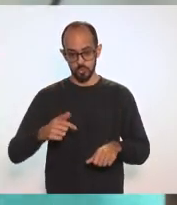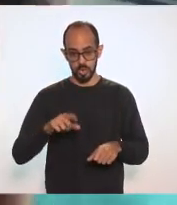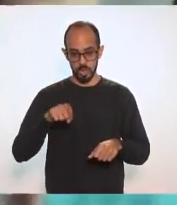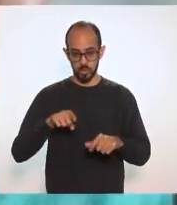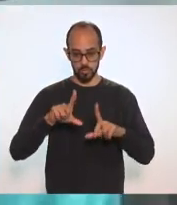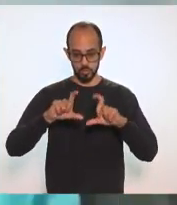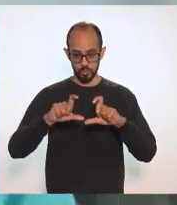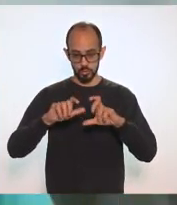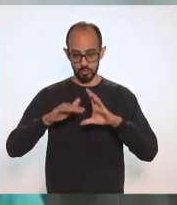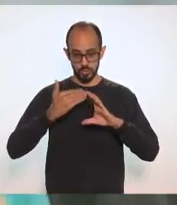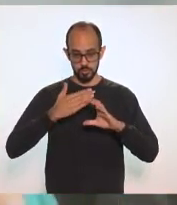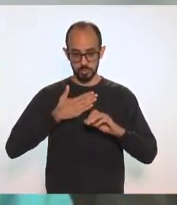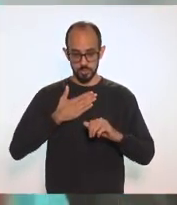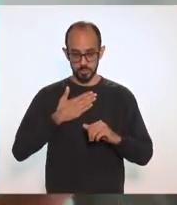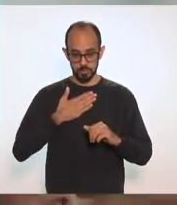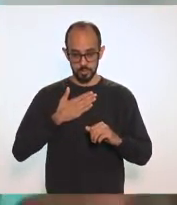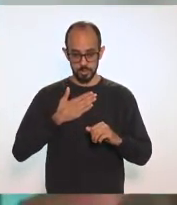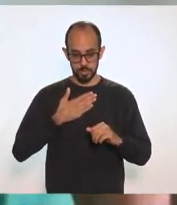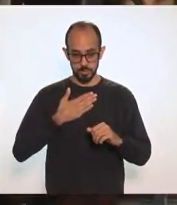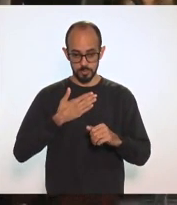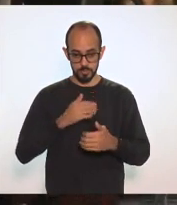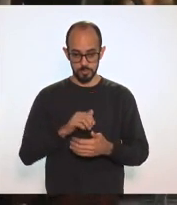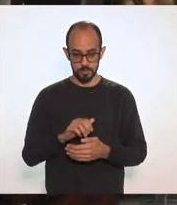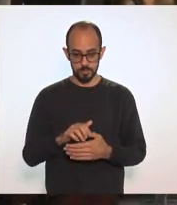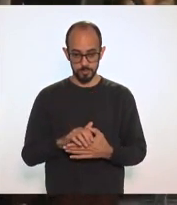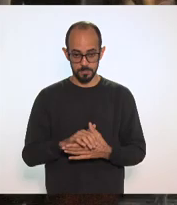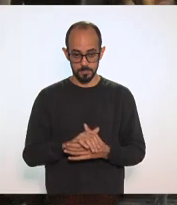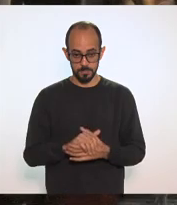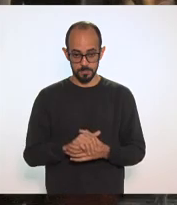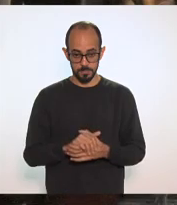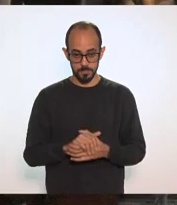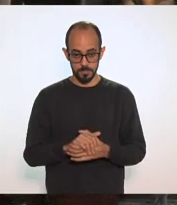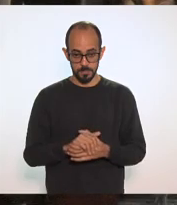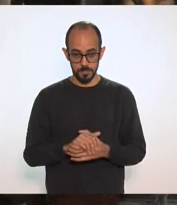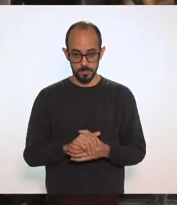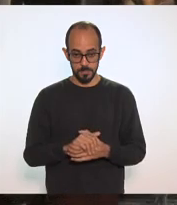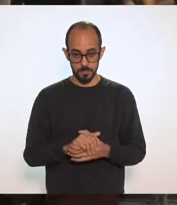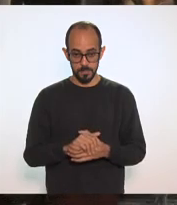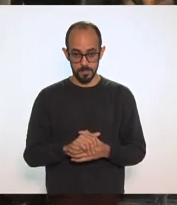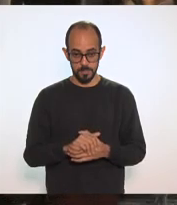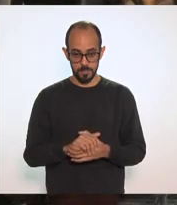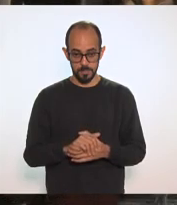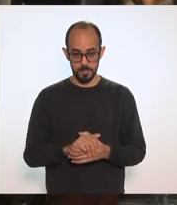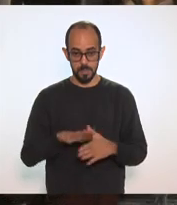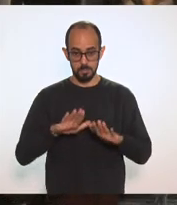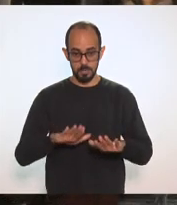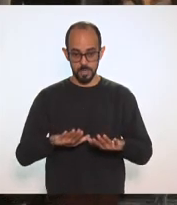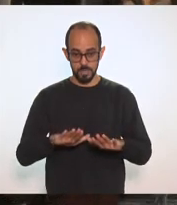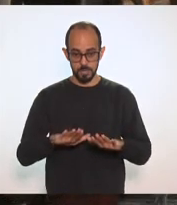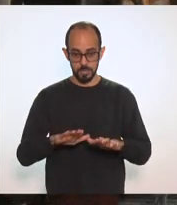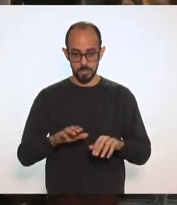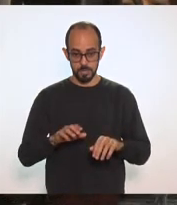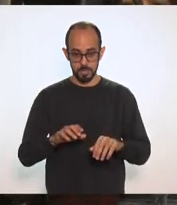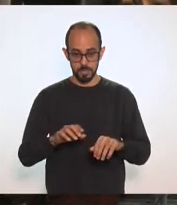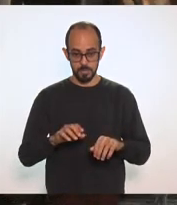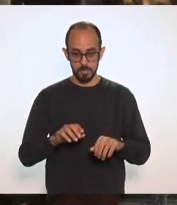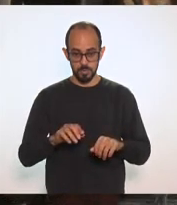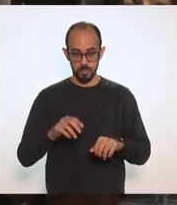me encaminhado. E eu só que, Luiz, nós excepcionaríamos no parágrafo. Então, não tinha necessidade do